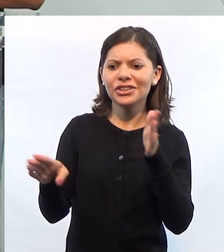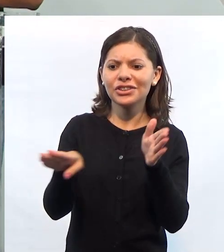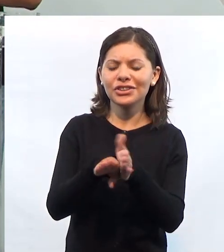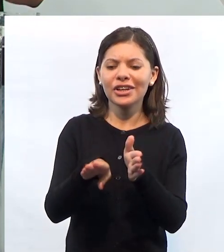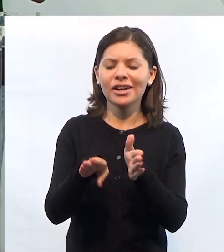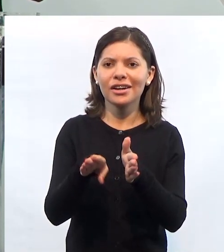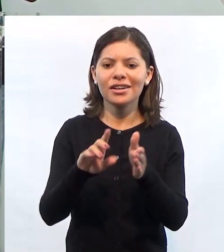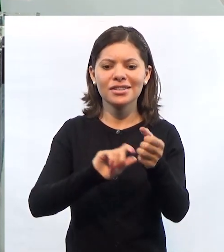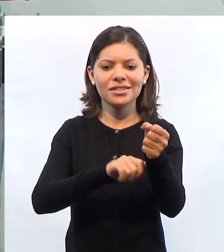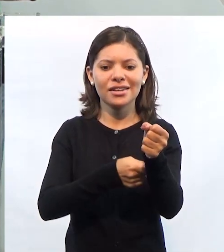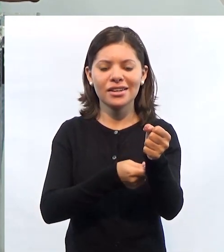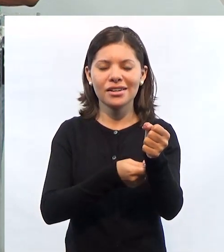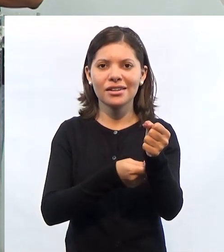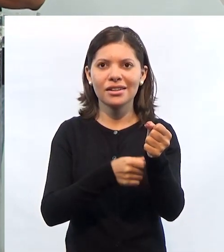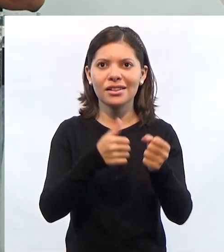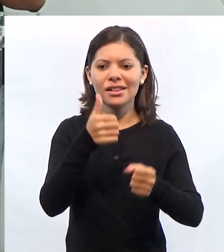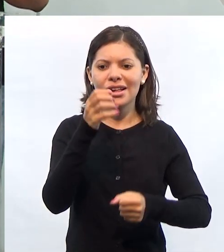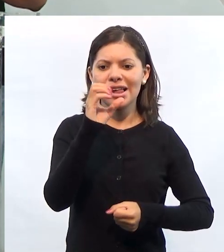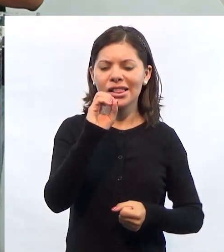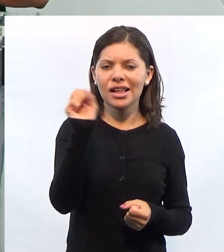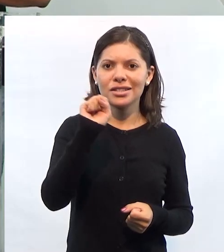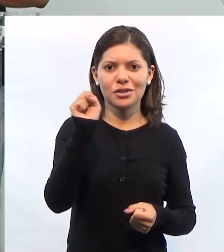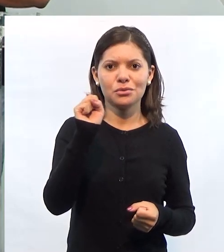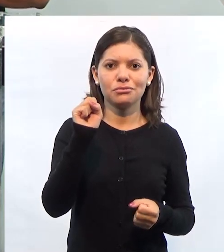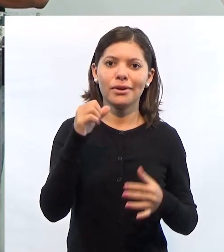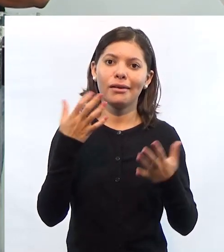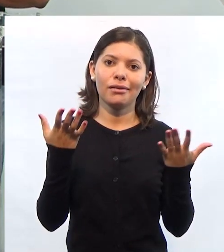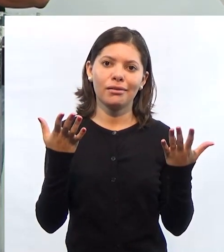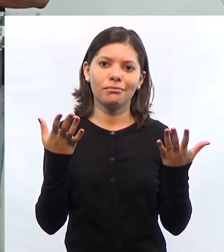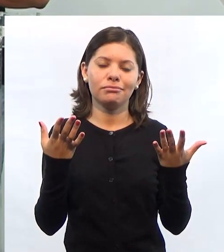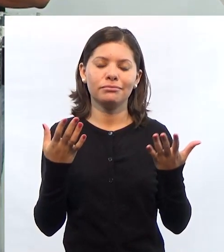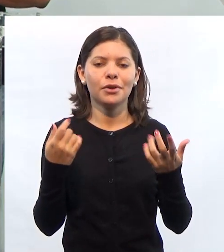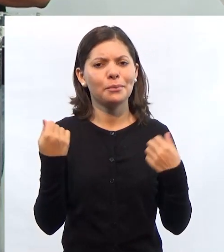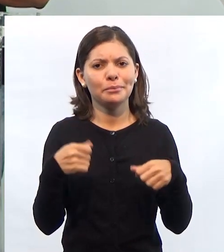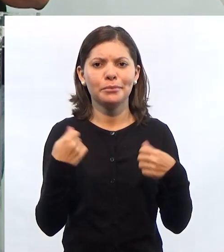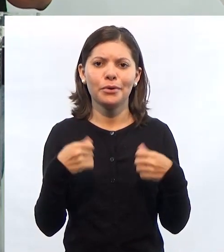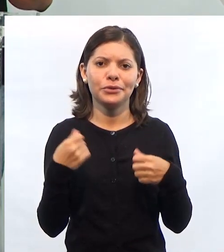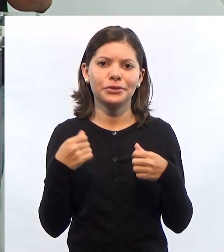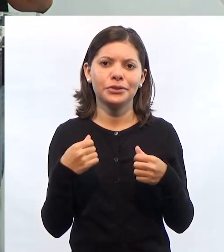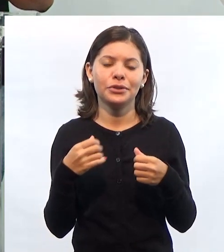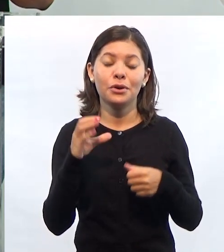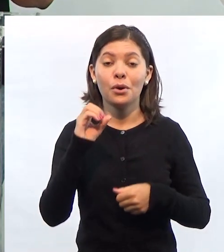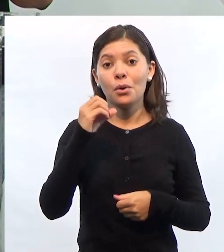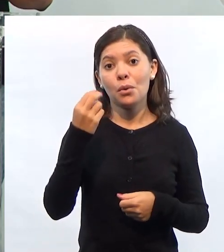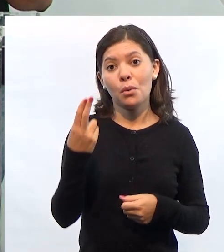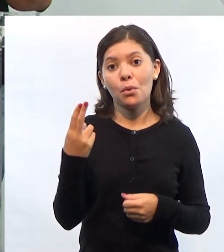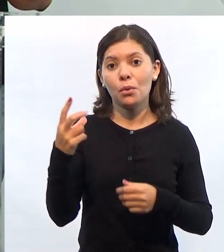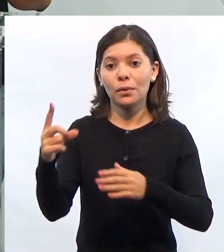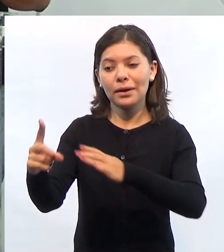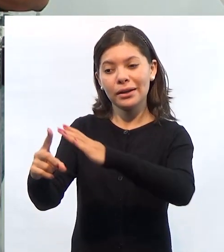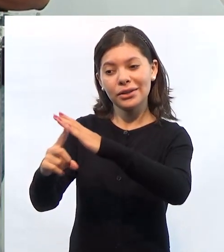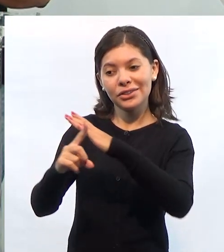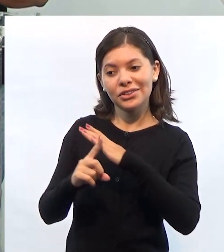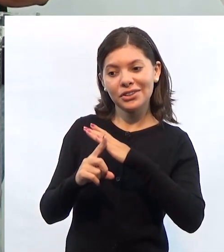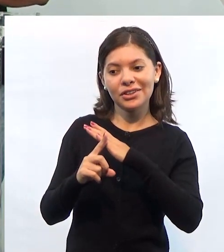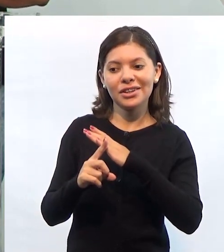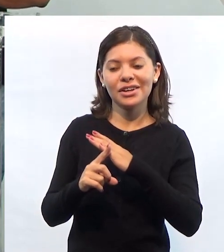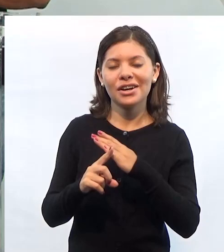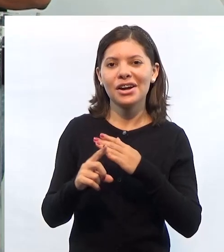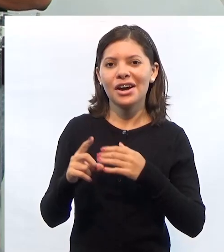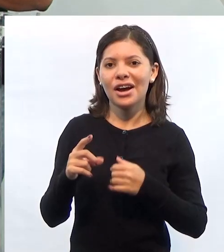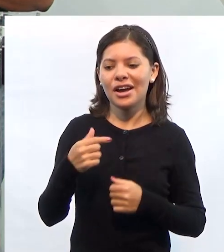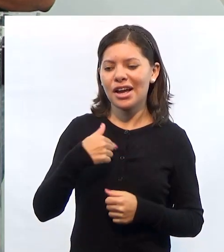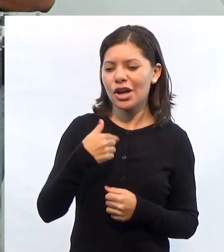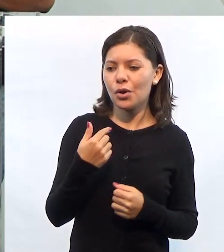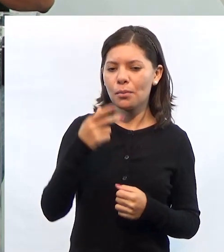o cliente tirou a 100 10 segundos ele já foi atendido Pode ser que socorra pode ser que o cliente chegue lá que aquela pessoa esteja fazendo